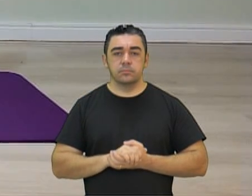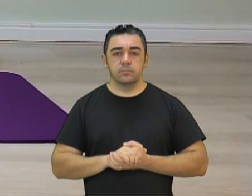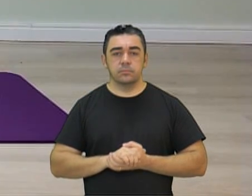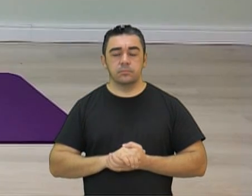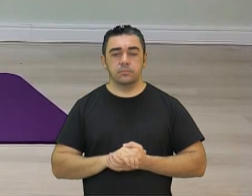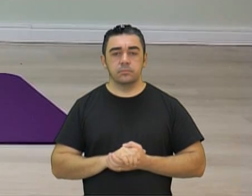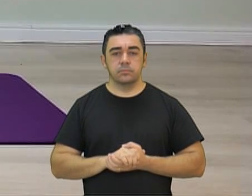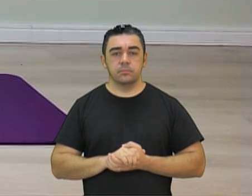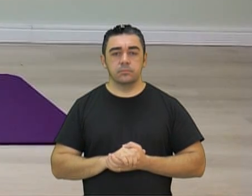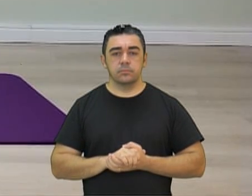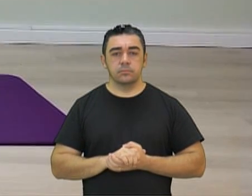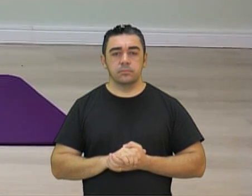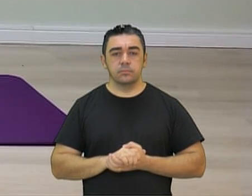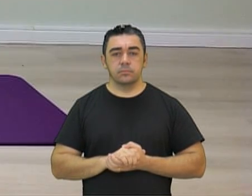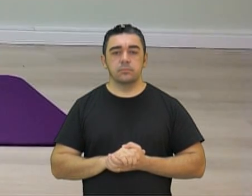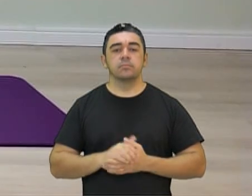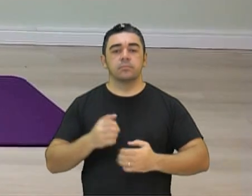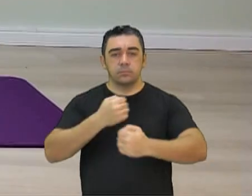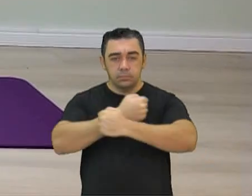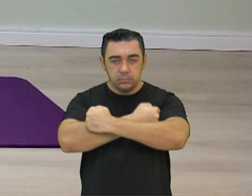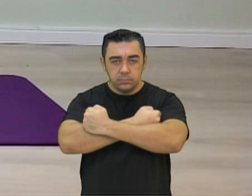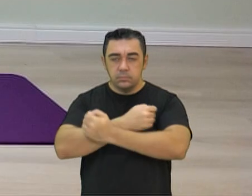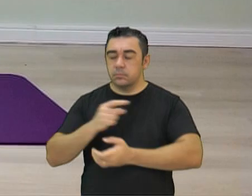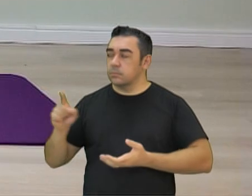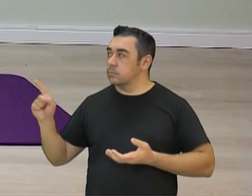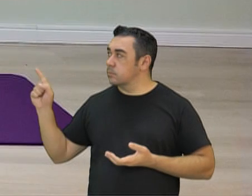1. Abraça.